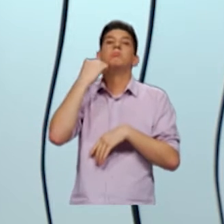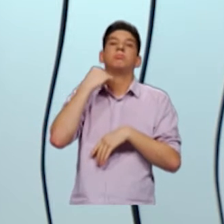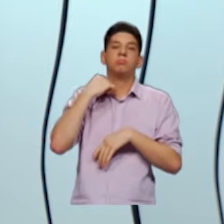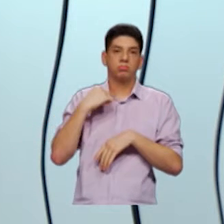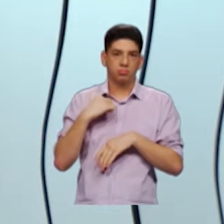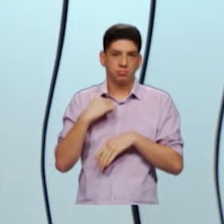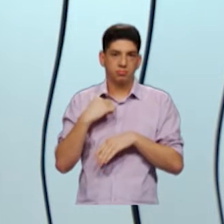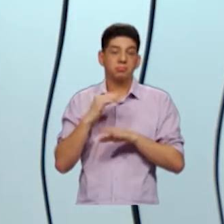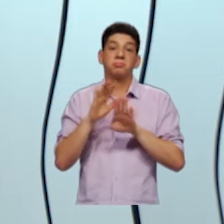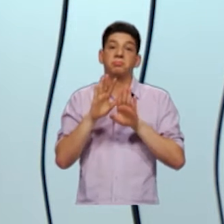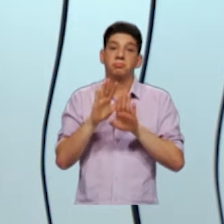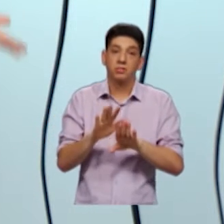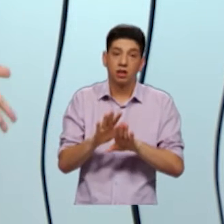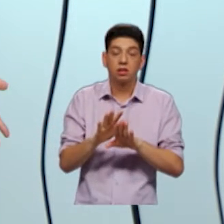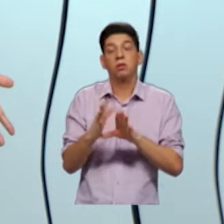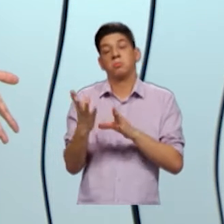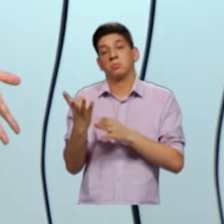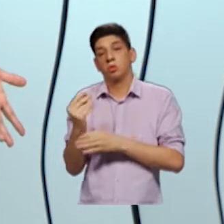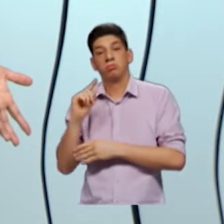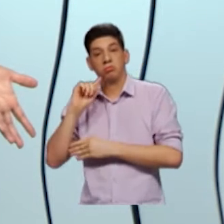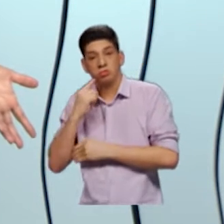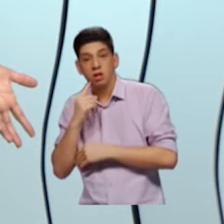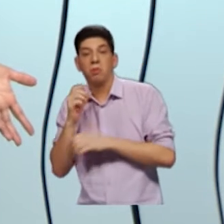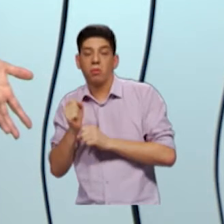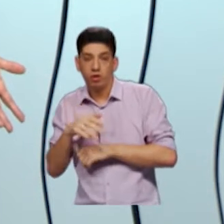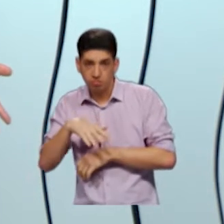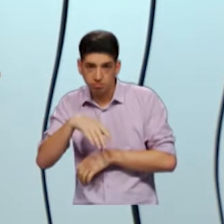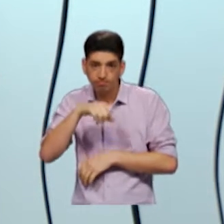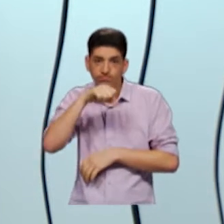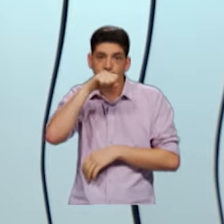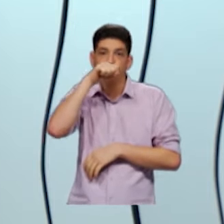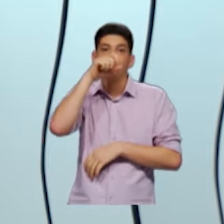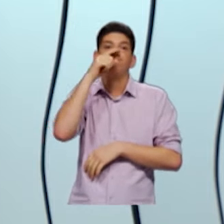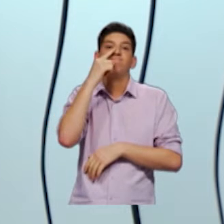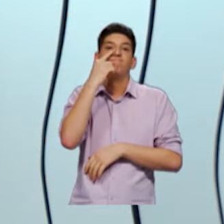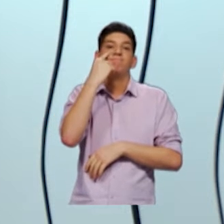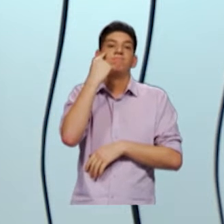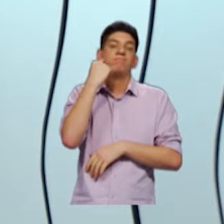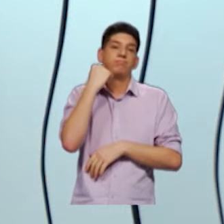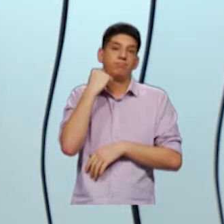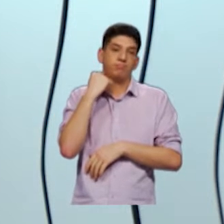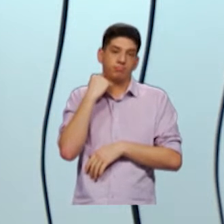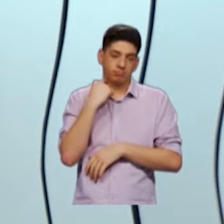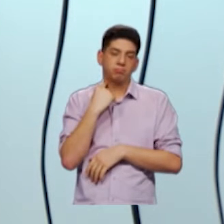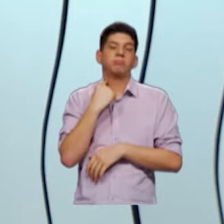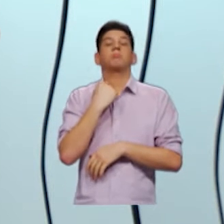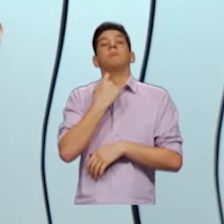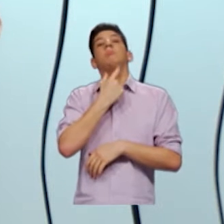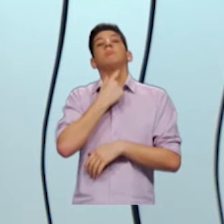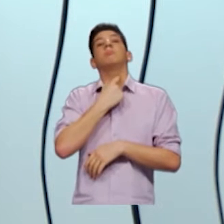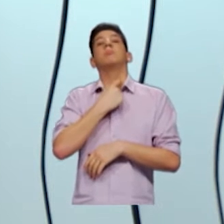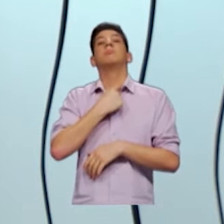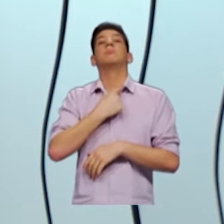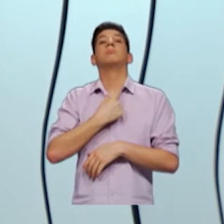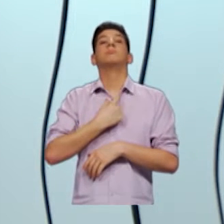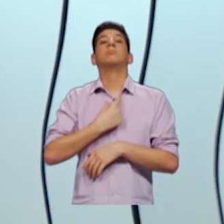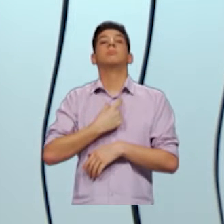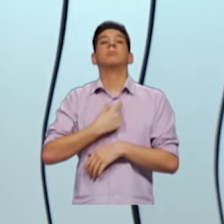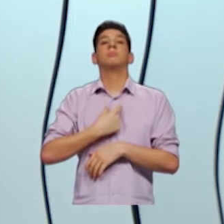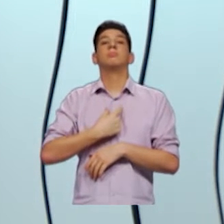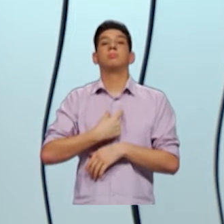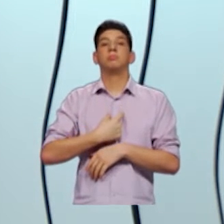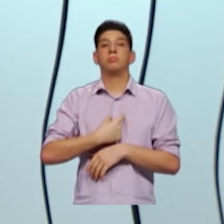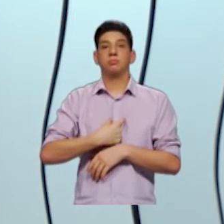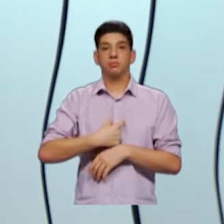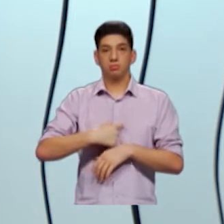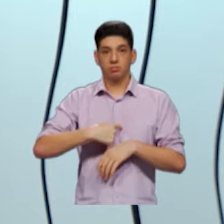Mas muitas impurezas também podem passar pelo sistema, pelas fossas nasais, dirigir para a faringe, para a laringe, para a traqueia, para